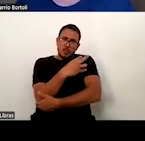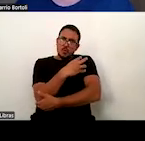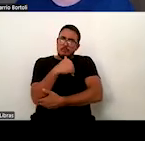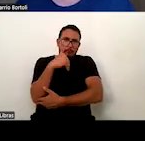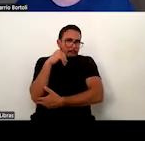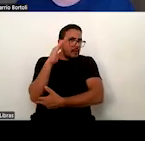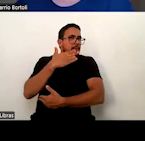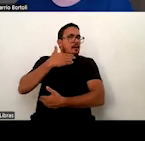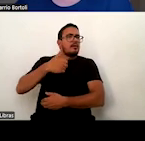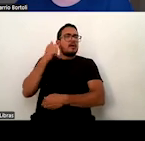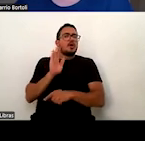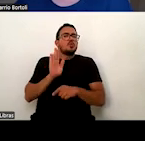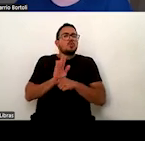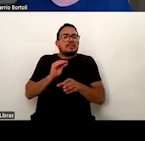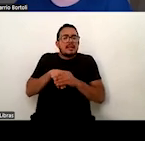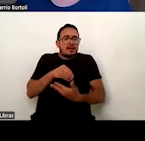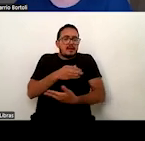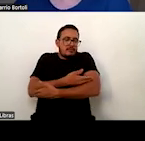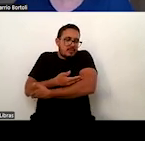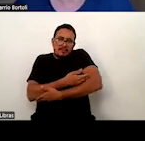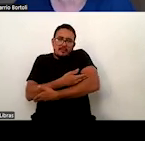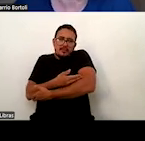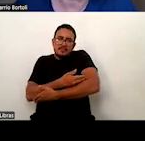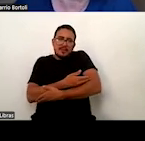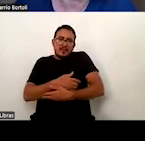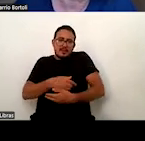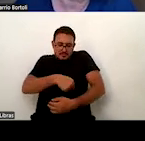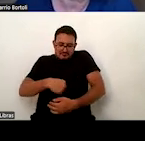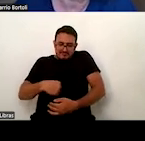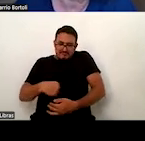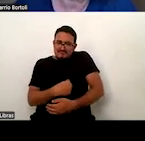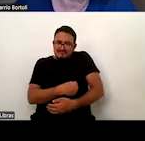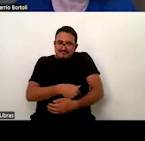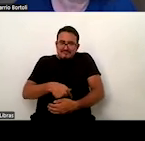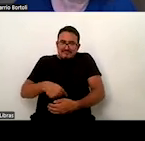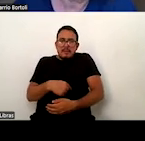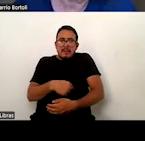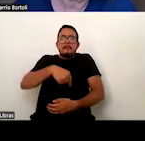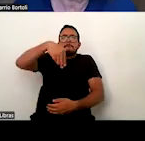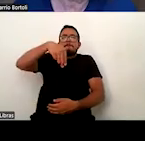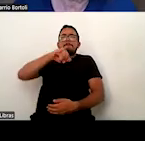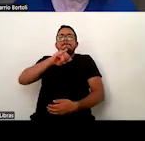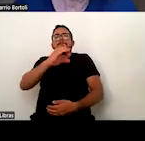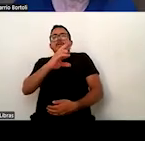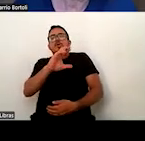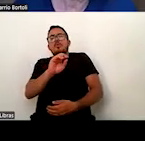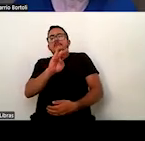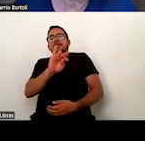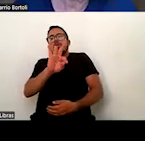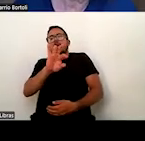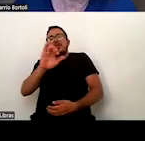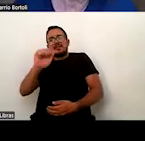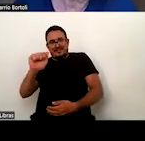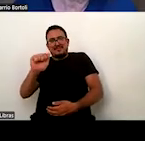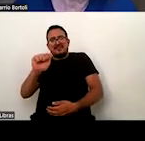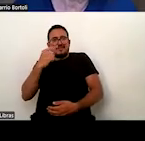essa microbiota vai ser uma microbiota mais diversificada, que está sendo representada aqui por esses bichinhos